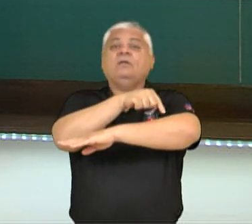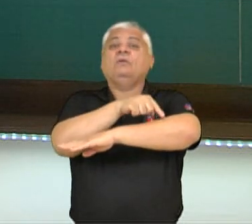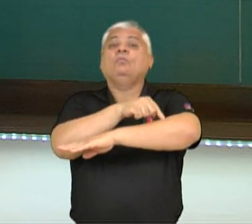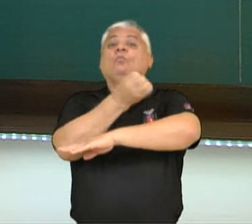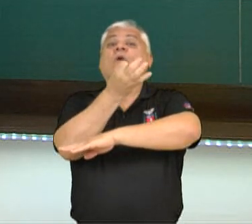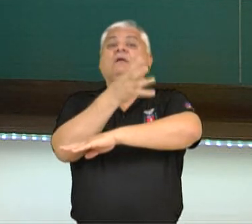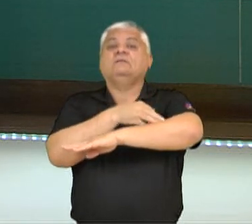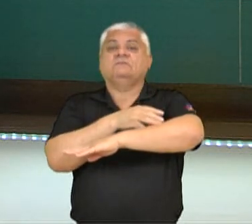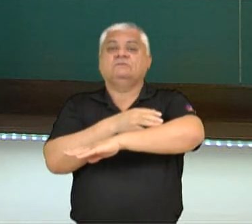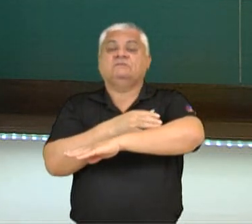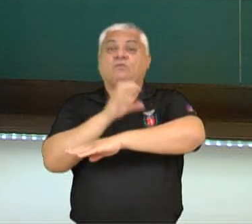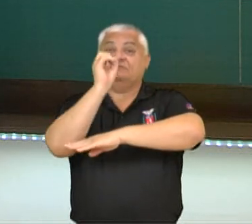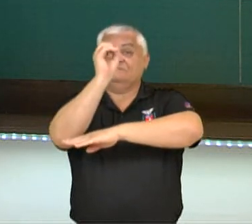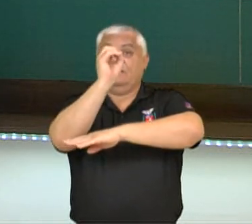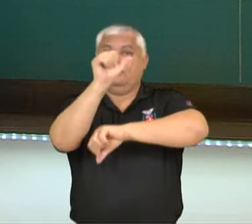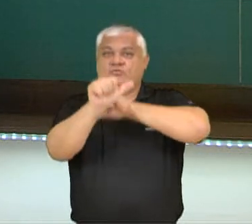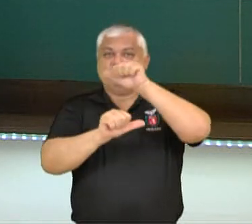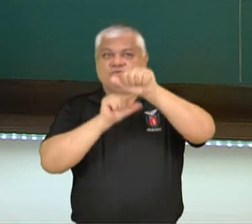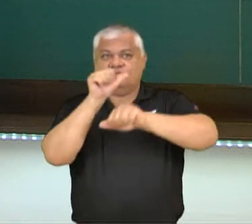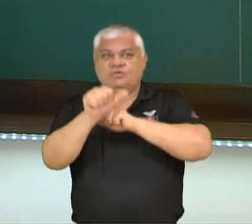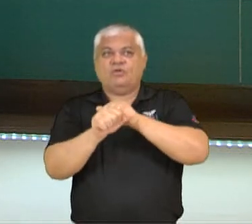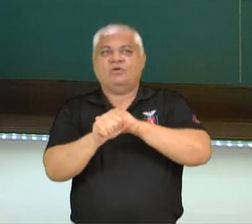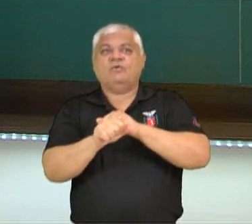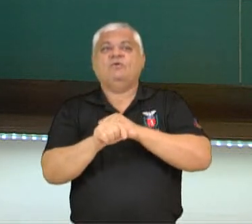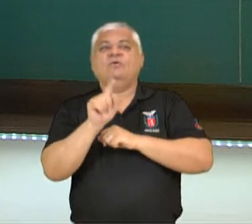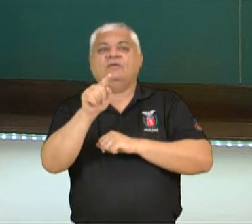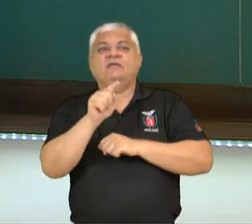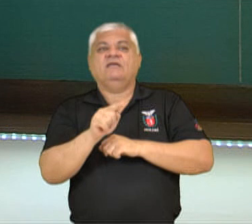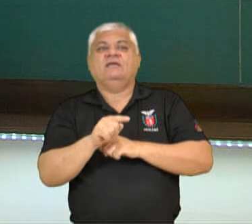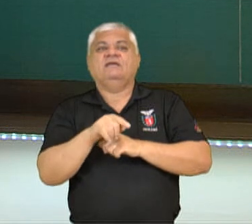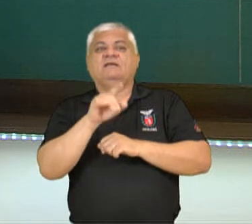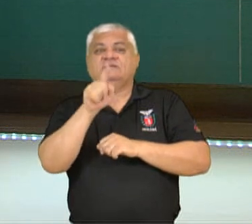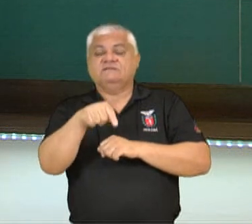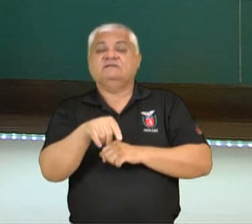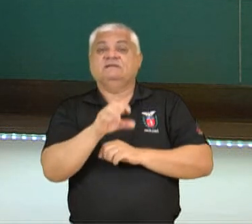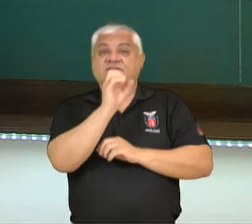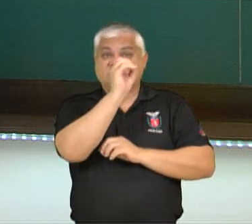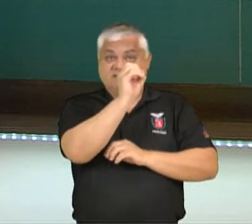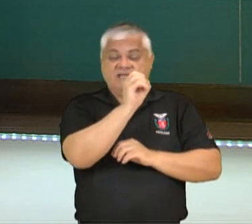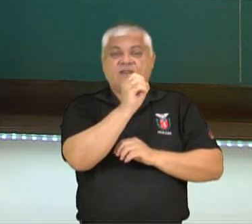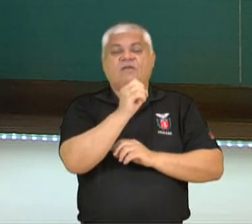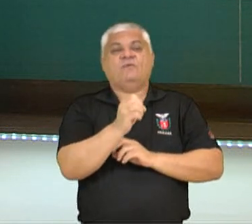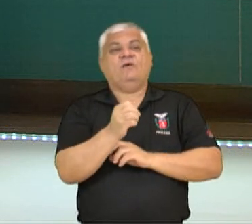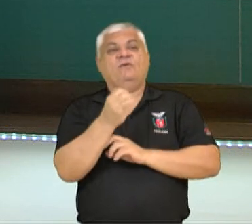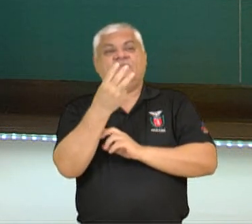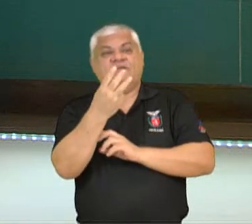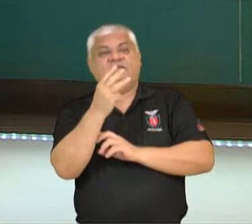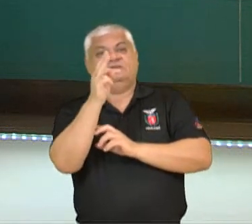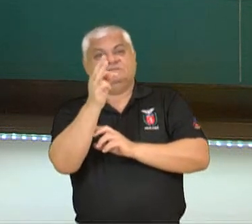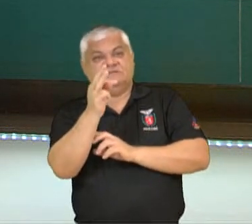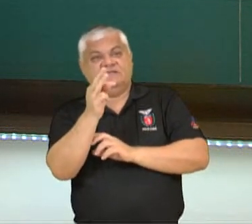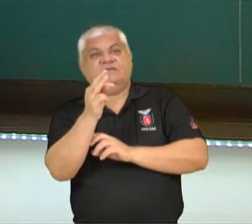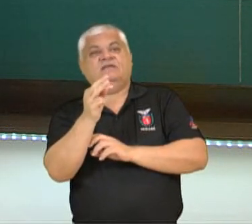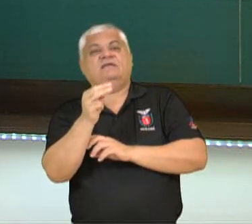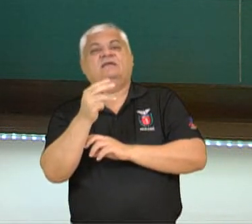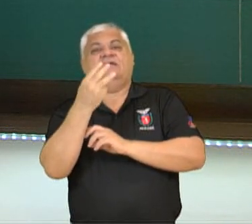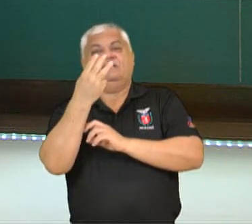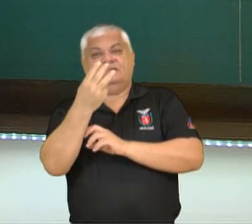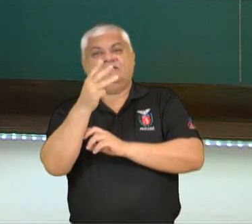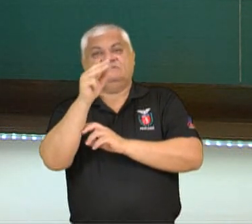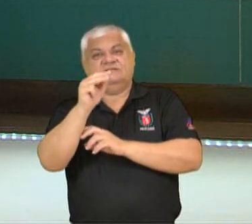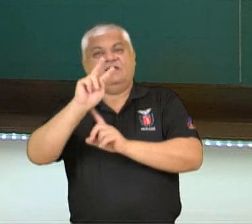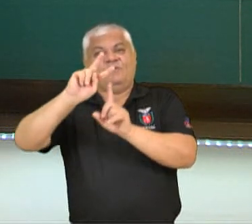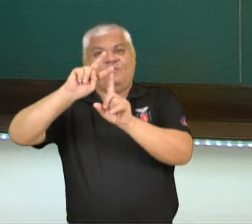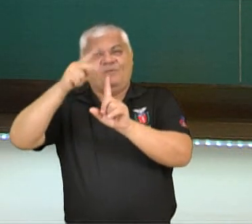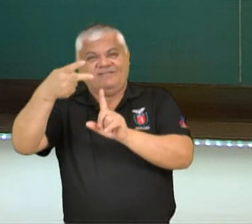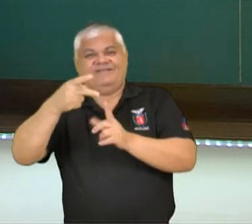estarei substituindo zero no lugar da altura. Então, zero igual a 3t menos 3t ao quadrado, né? Fazendo